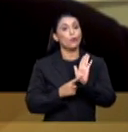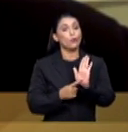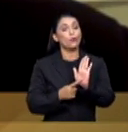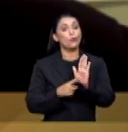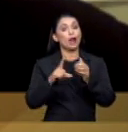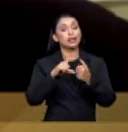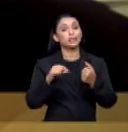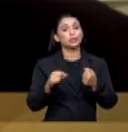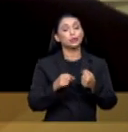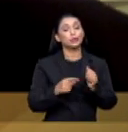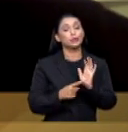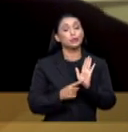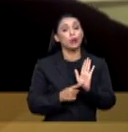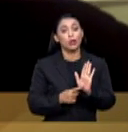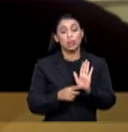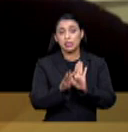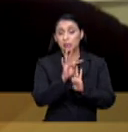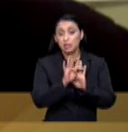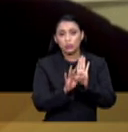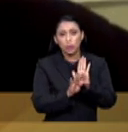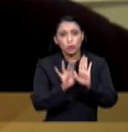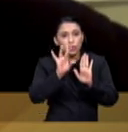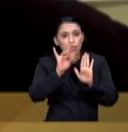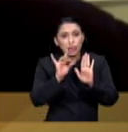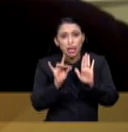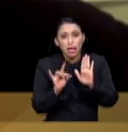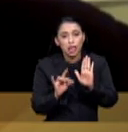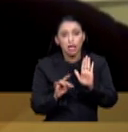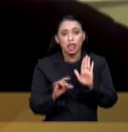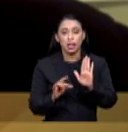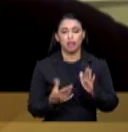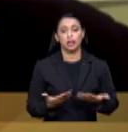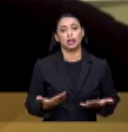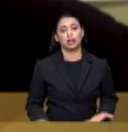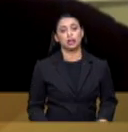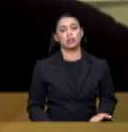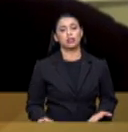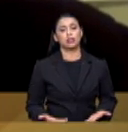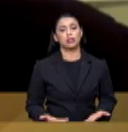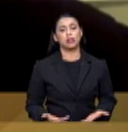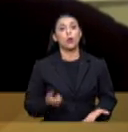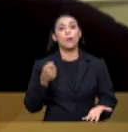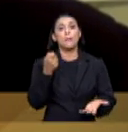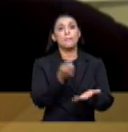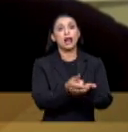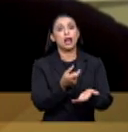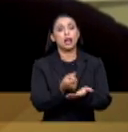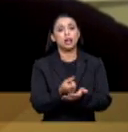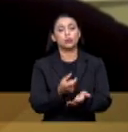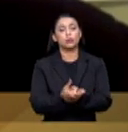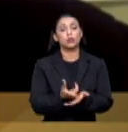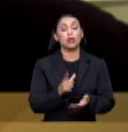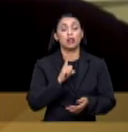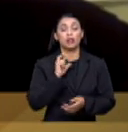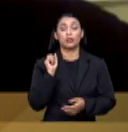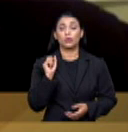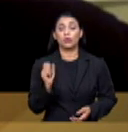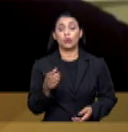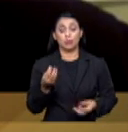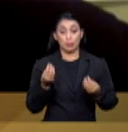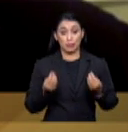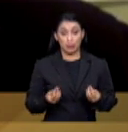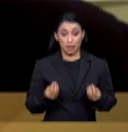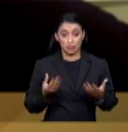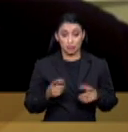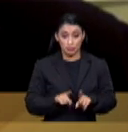o texto não especifica ou detalha ou delimita o significado dos ditos rendimentos pagos a qualquer título. Houve sim